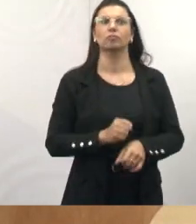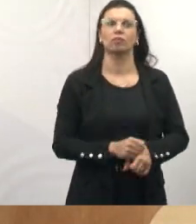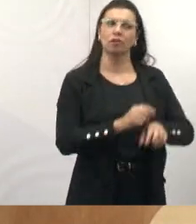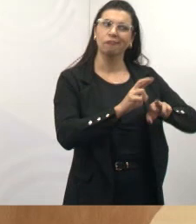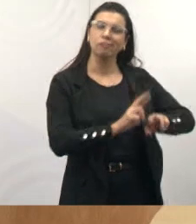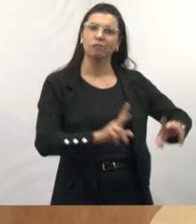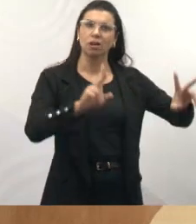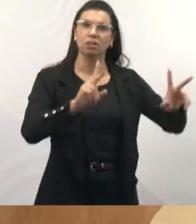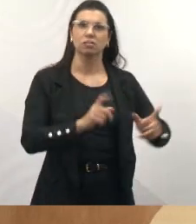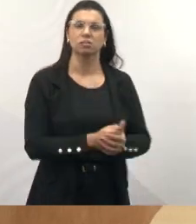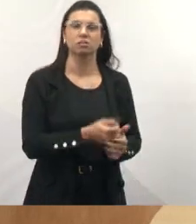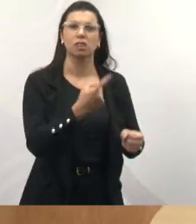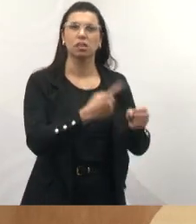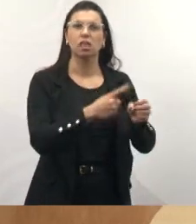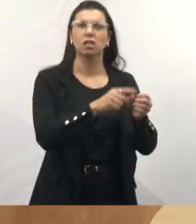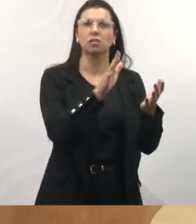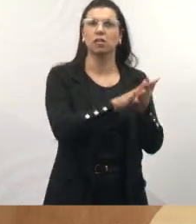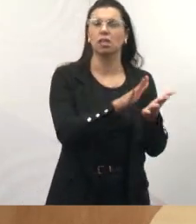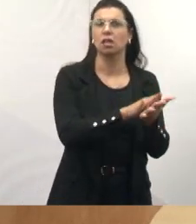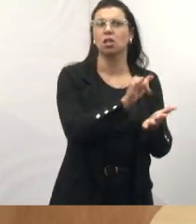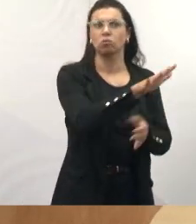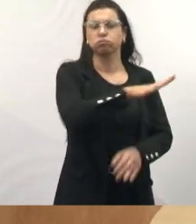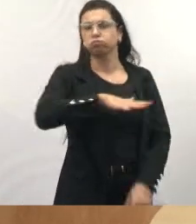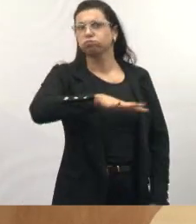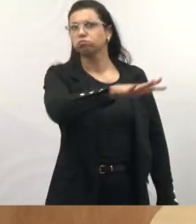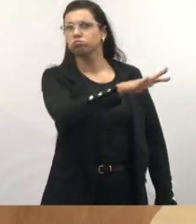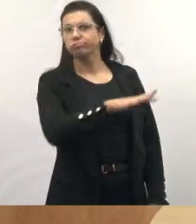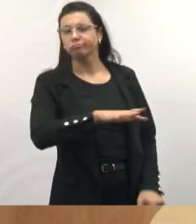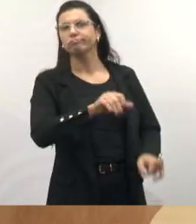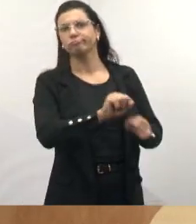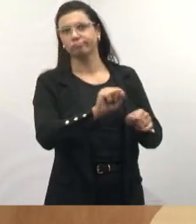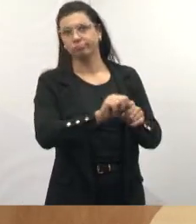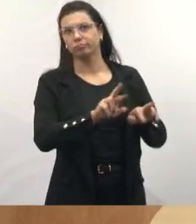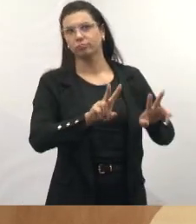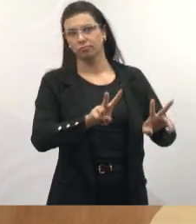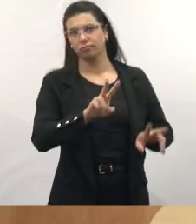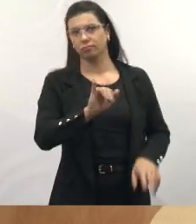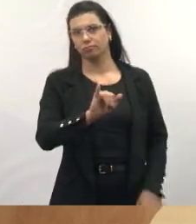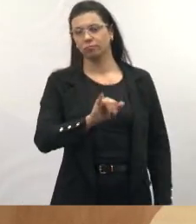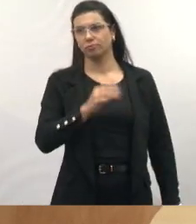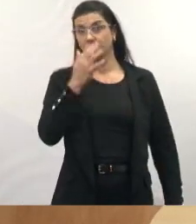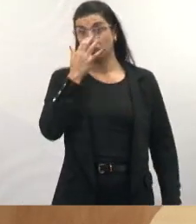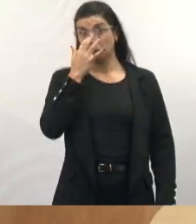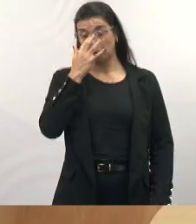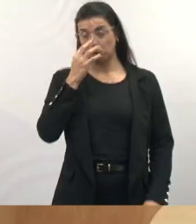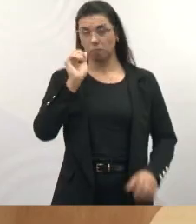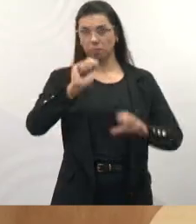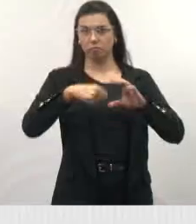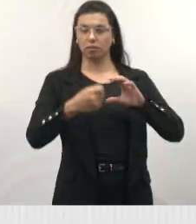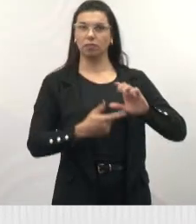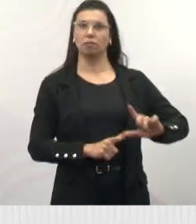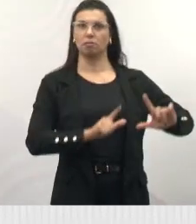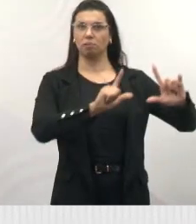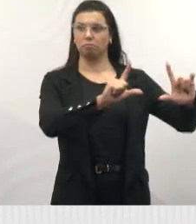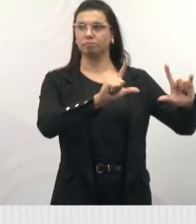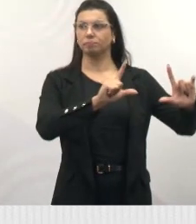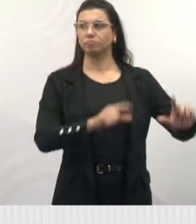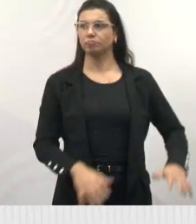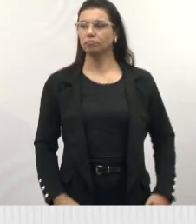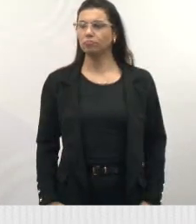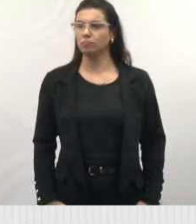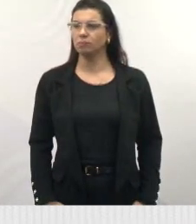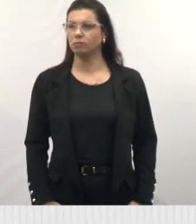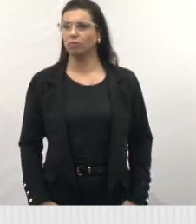uma grande diferença para essa região. Gostaria de colocar o slide 3, por gentileza.